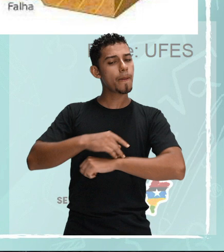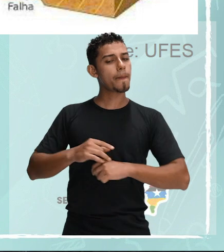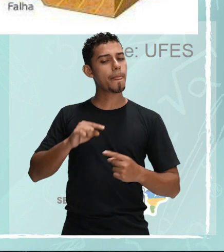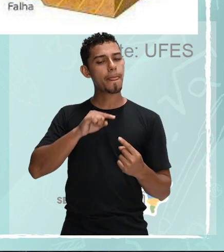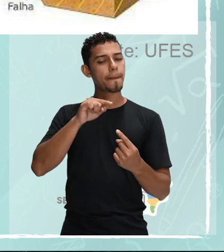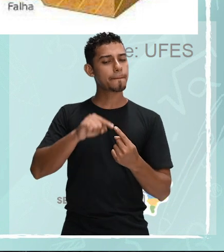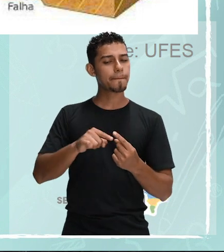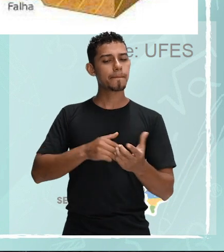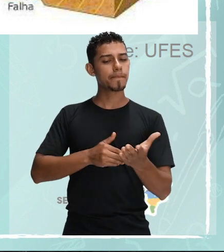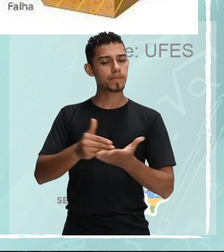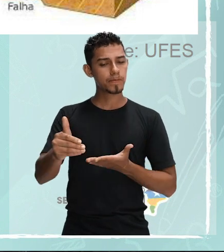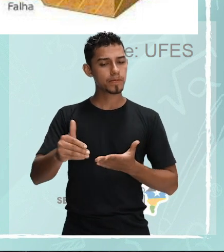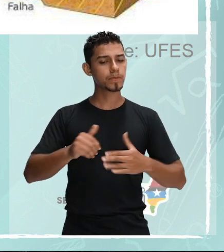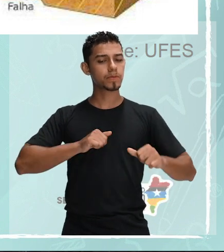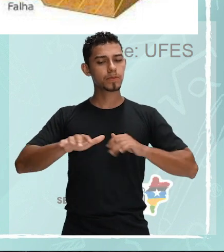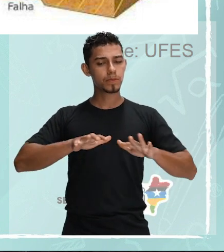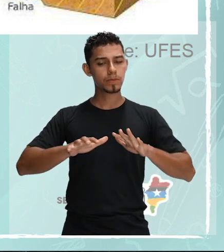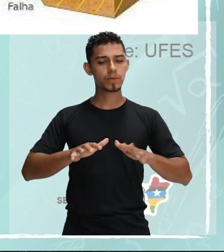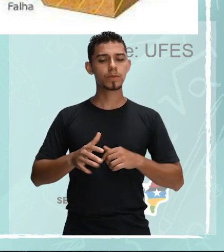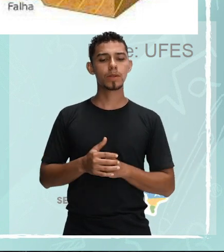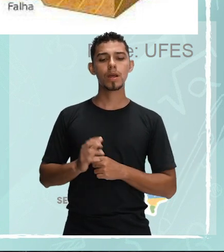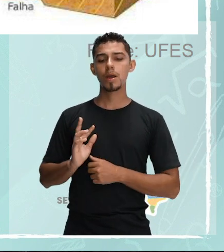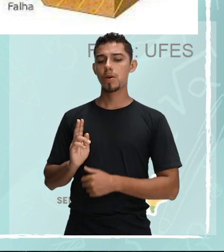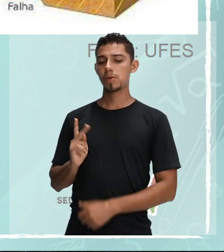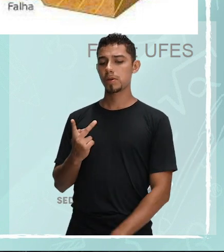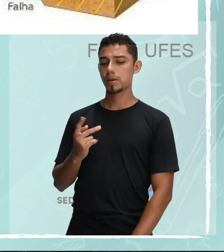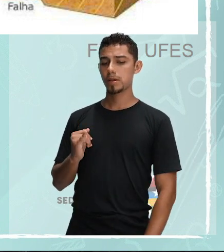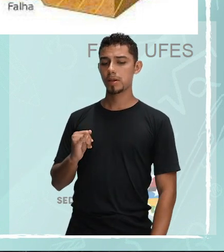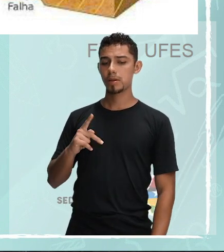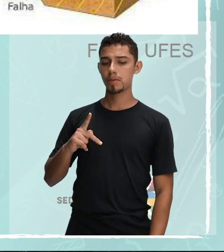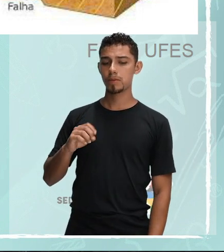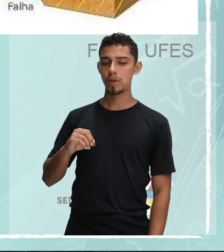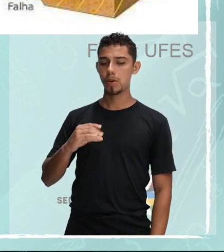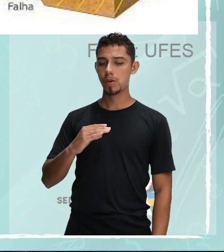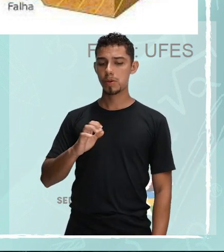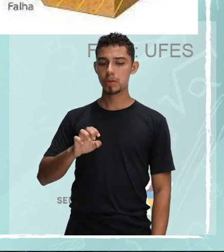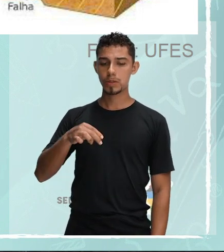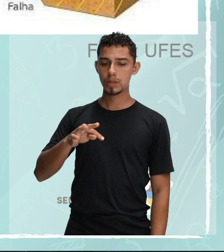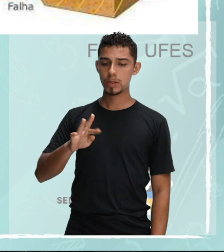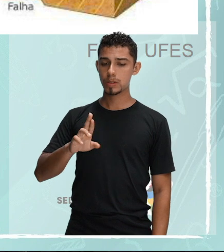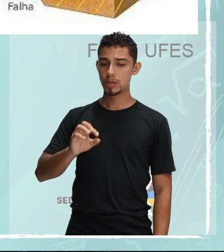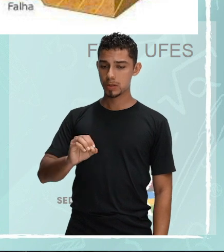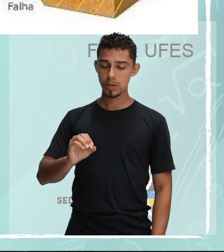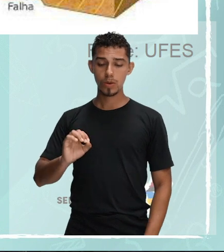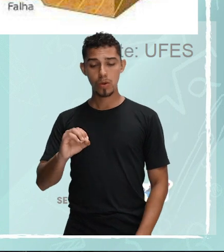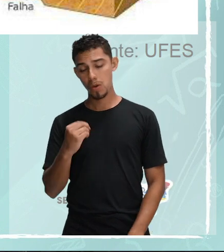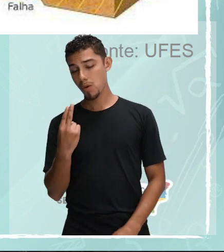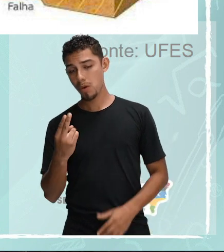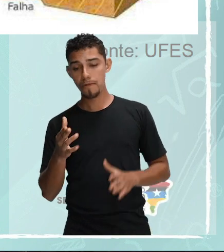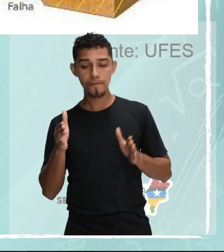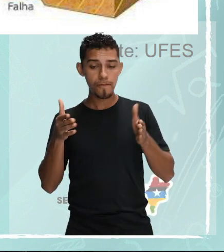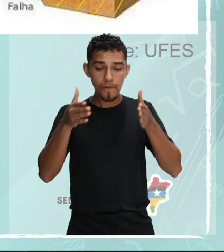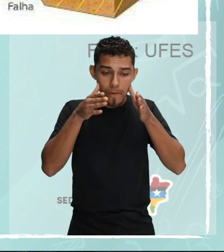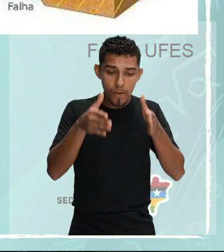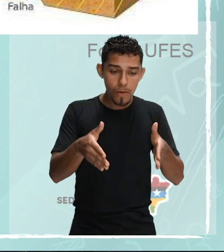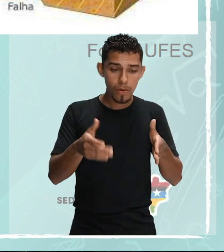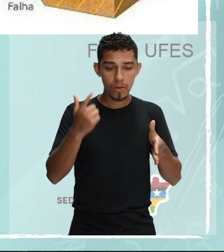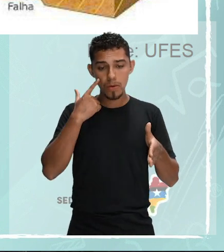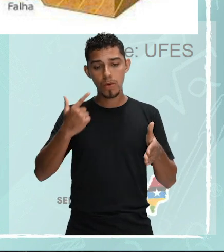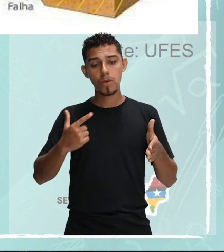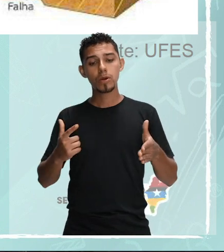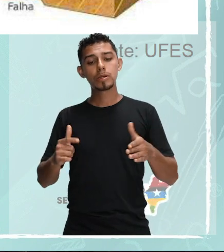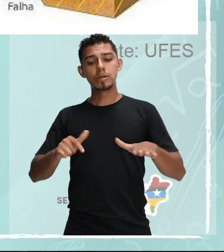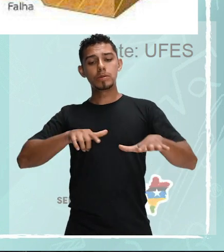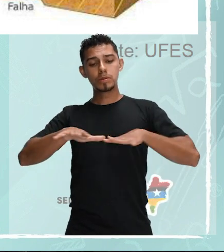se inicia um terremoto é o hipocentro ou foco. O epicentro é o ponto da superfície terrestre onde ele se manifesta.